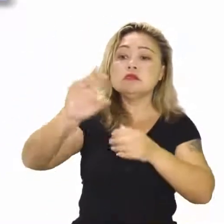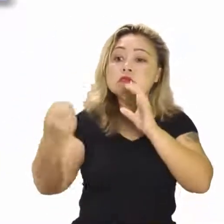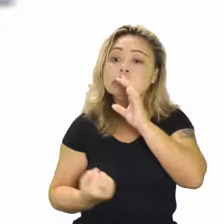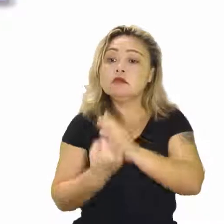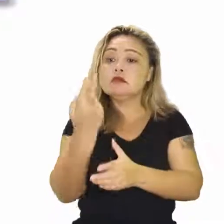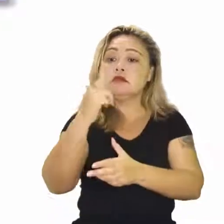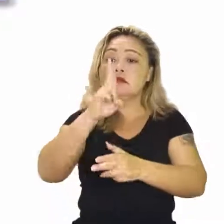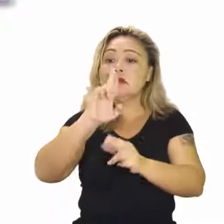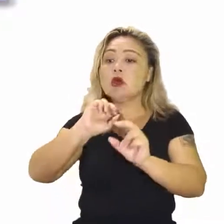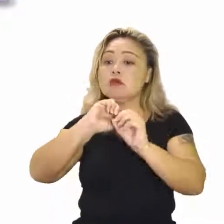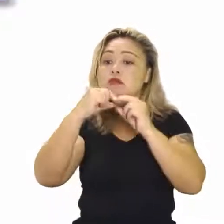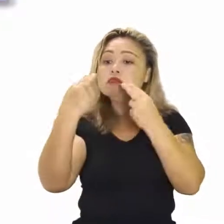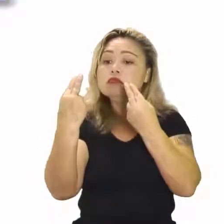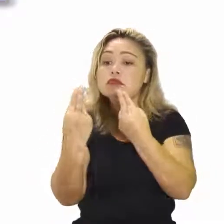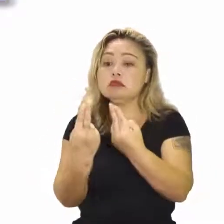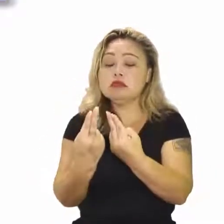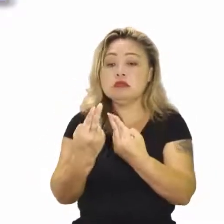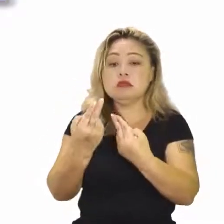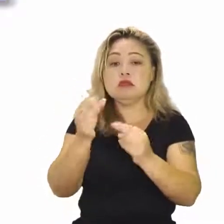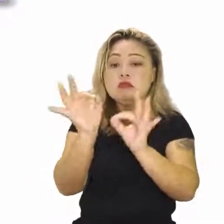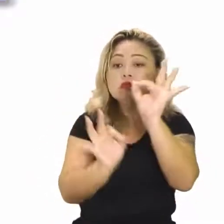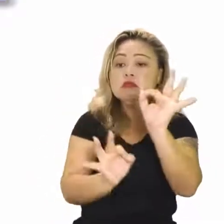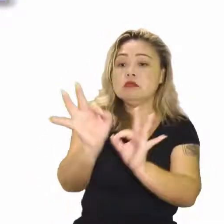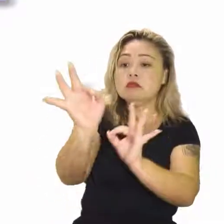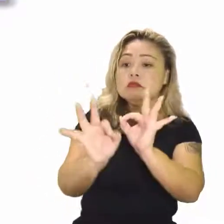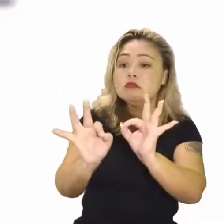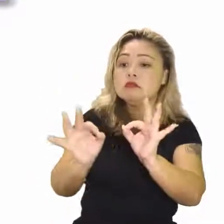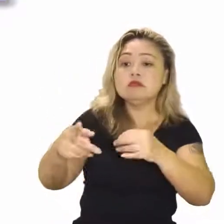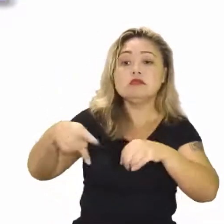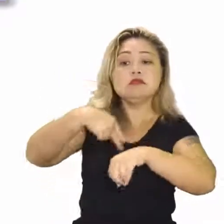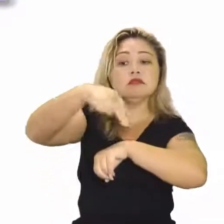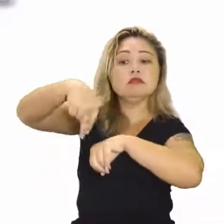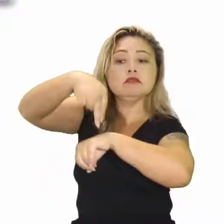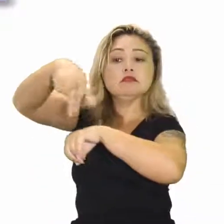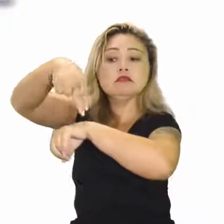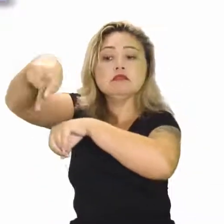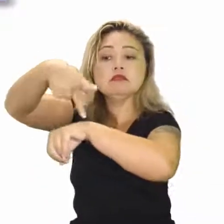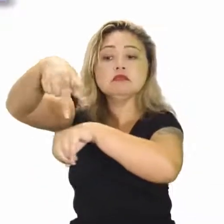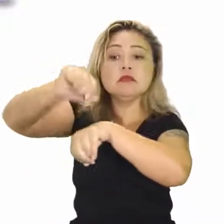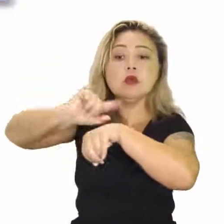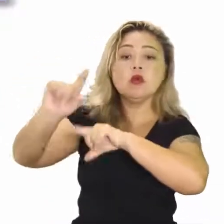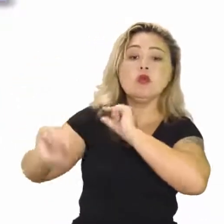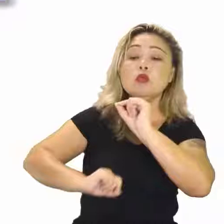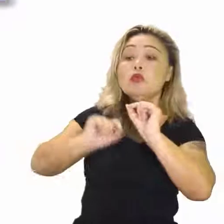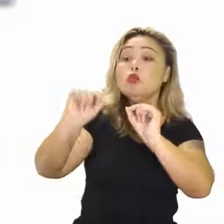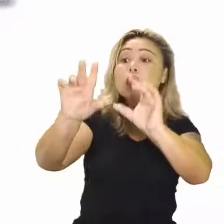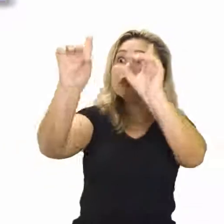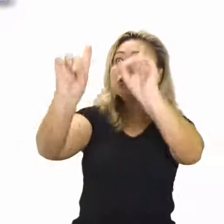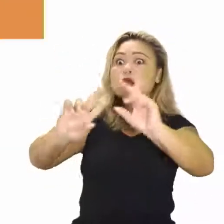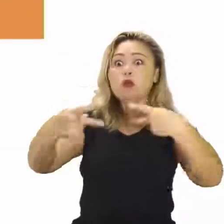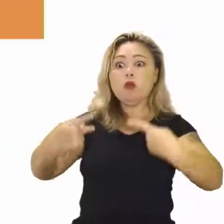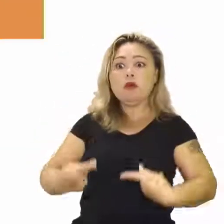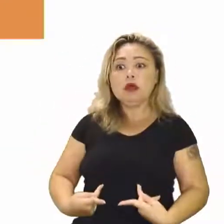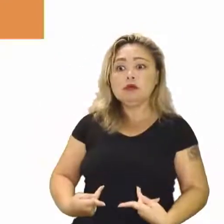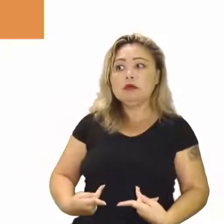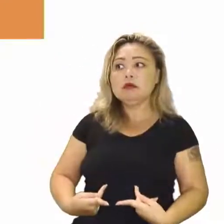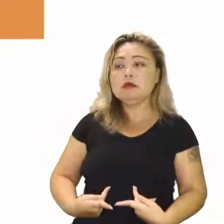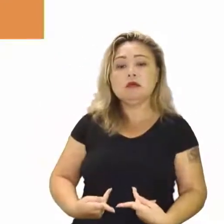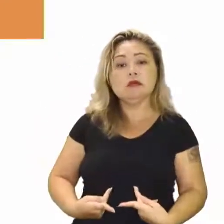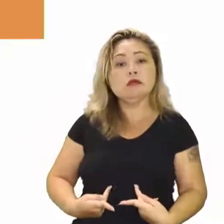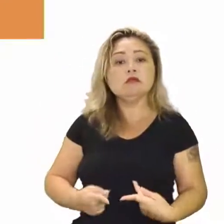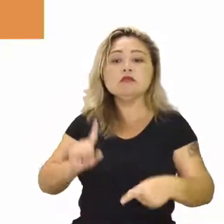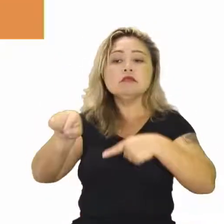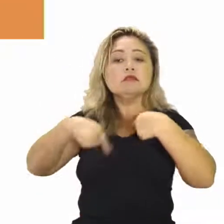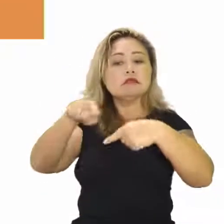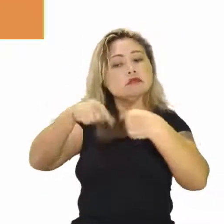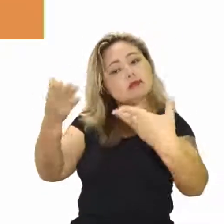da Organização das Nações Unidas. E o que é direitos humanos? As